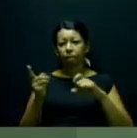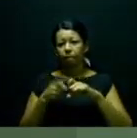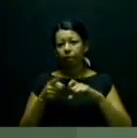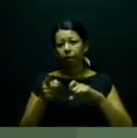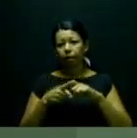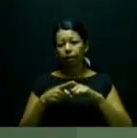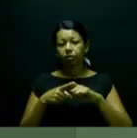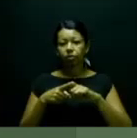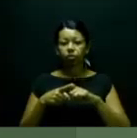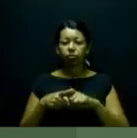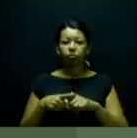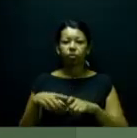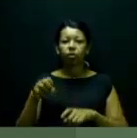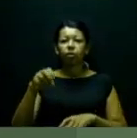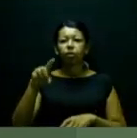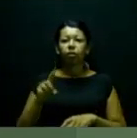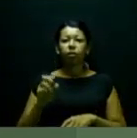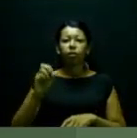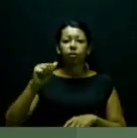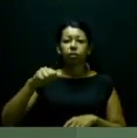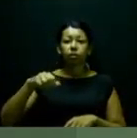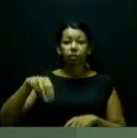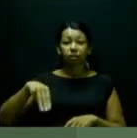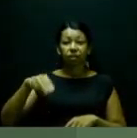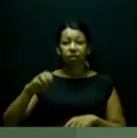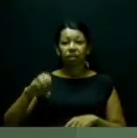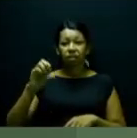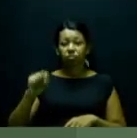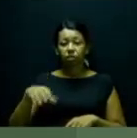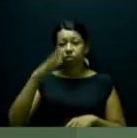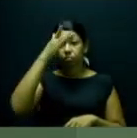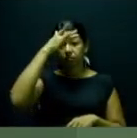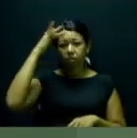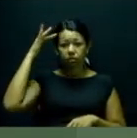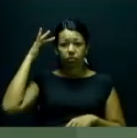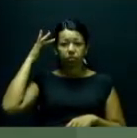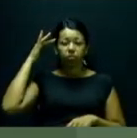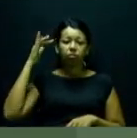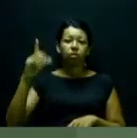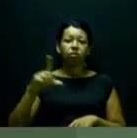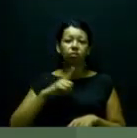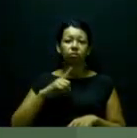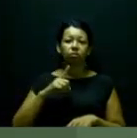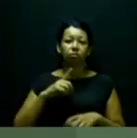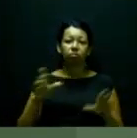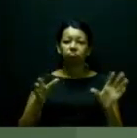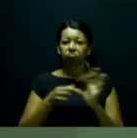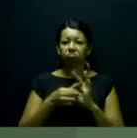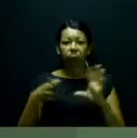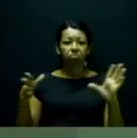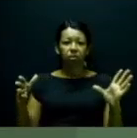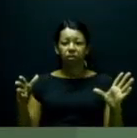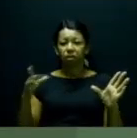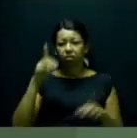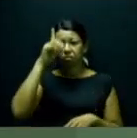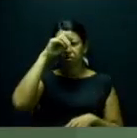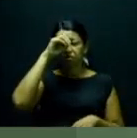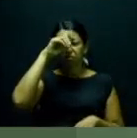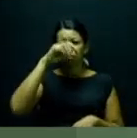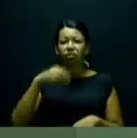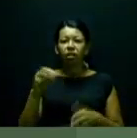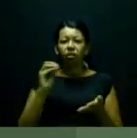a questão dos exames, pacientes tendo alta,